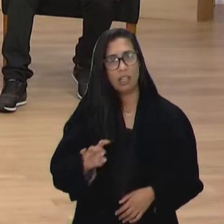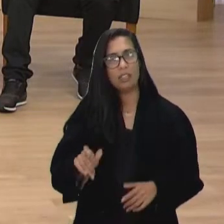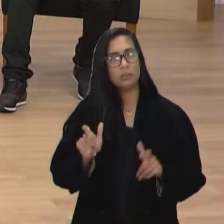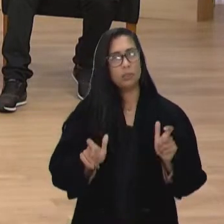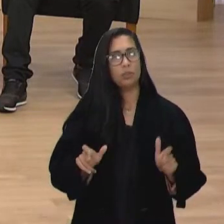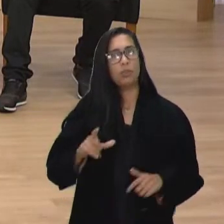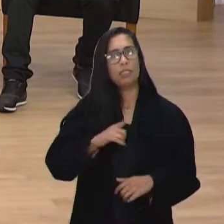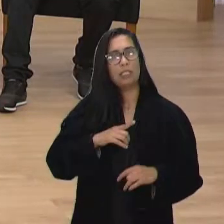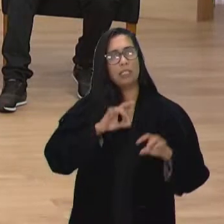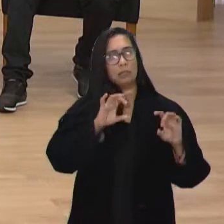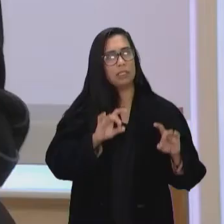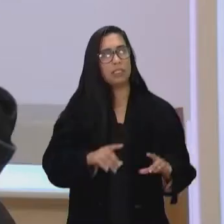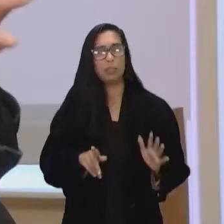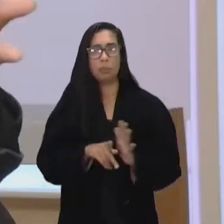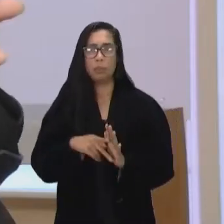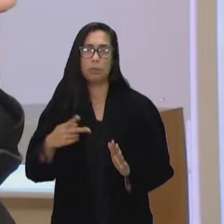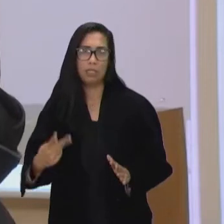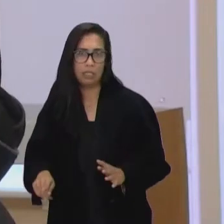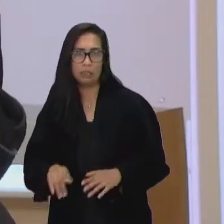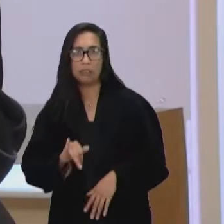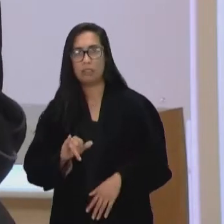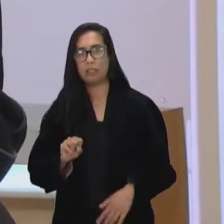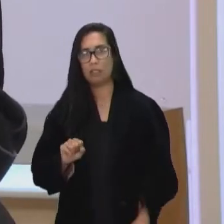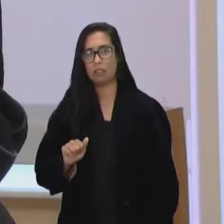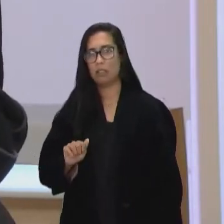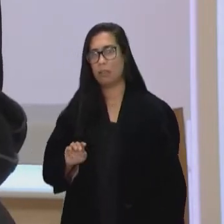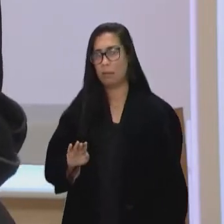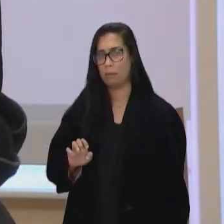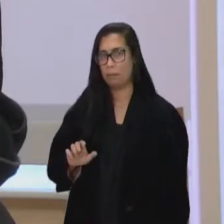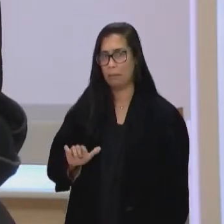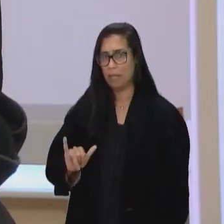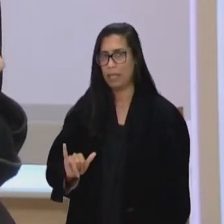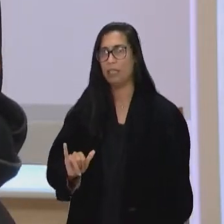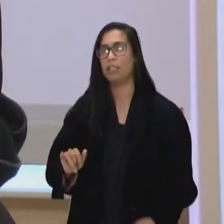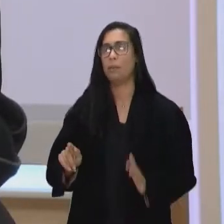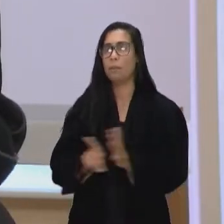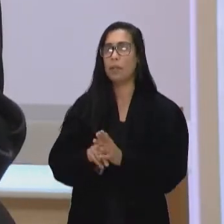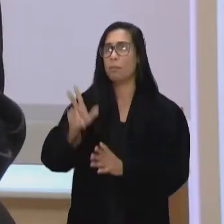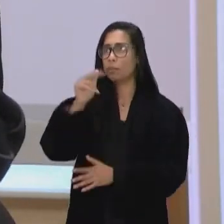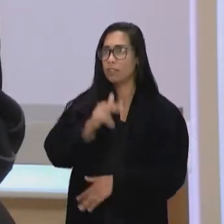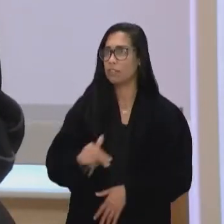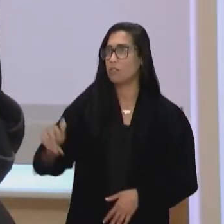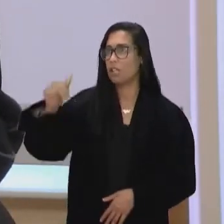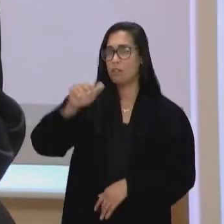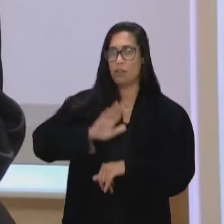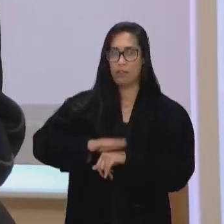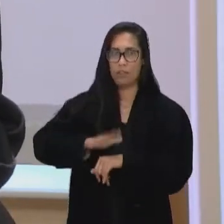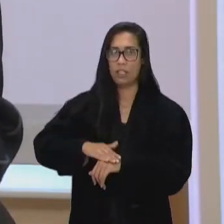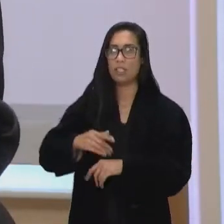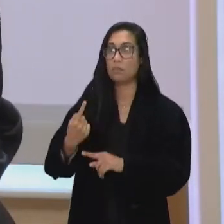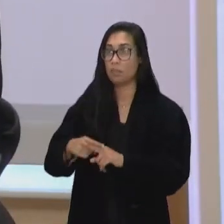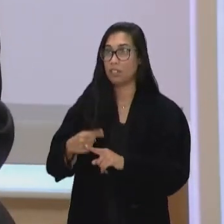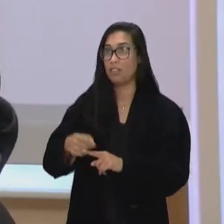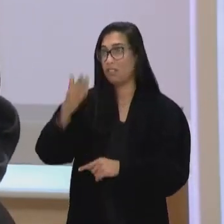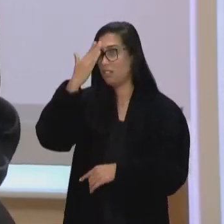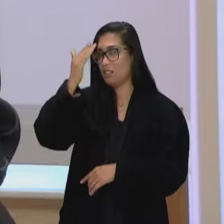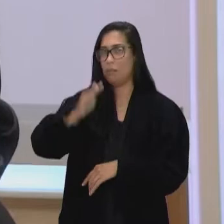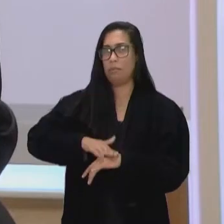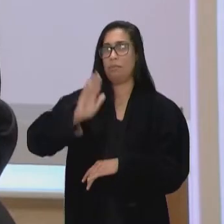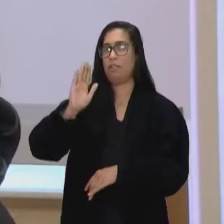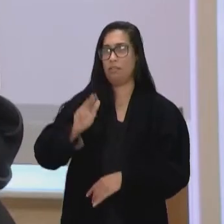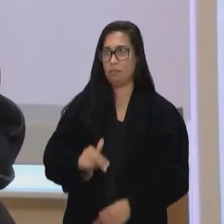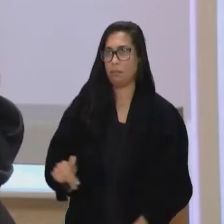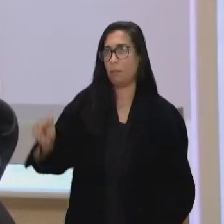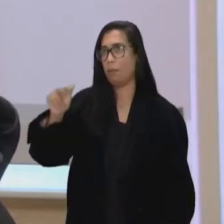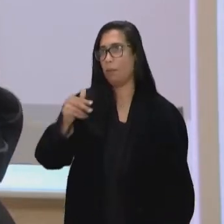microfone. a Isabelle e o Thiago, Perfeito. eles eram eles é os que sabem mais desenhar na sala. Então, eles poderiam focar em fazer a construção do tabuleiro